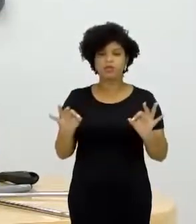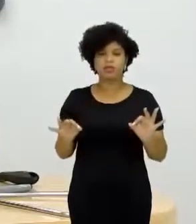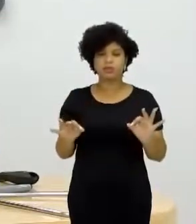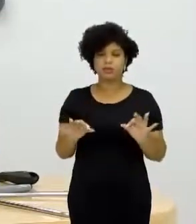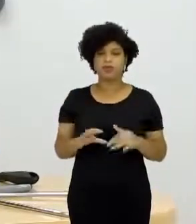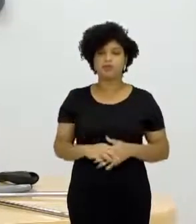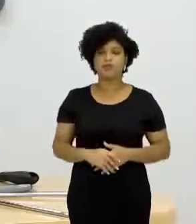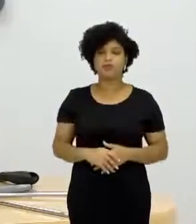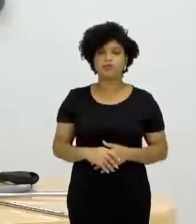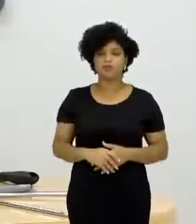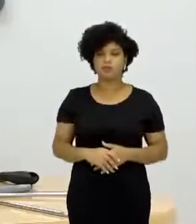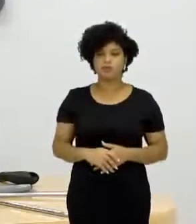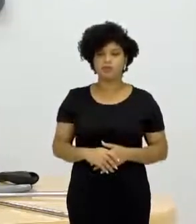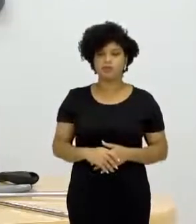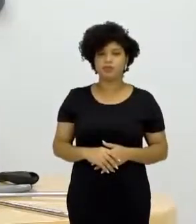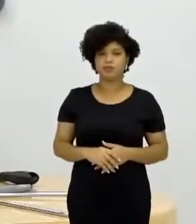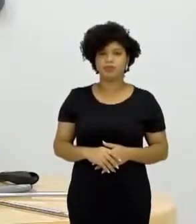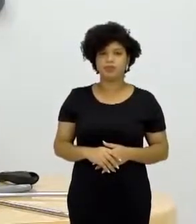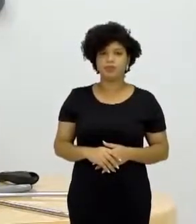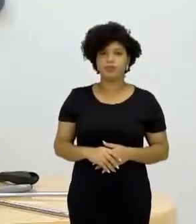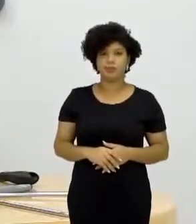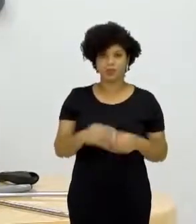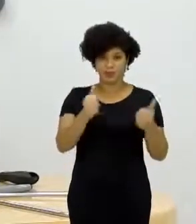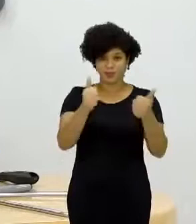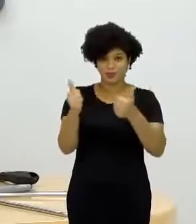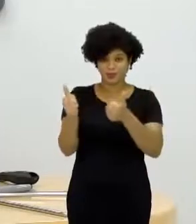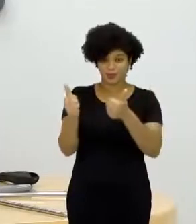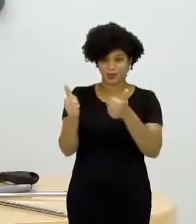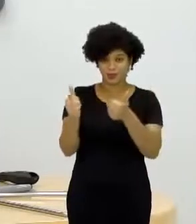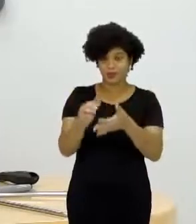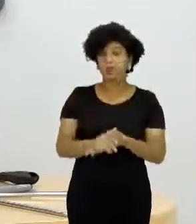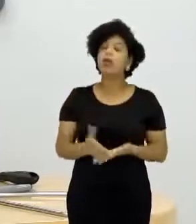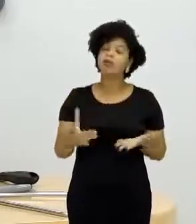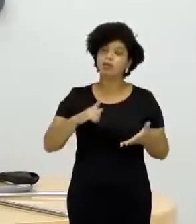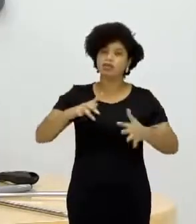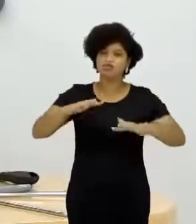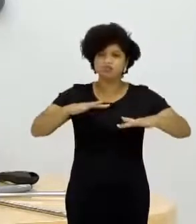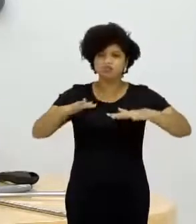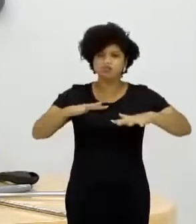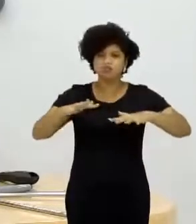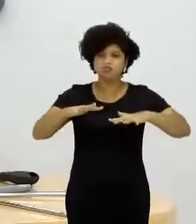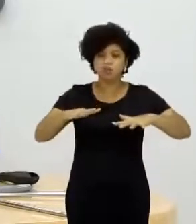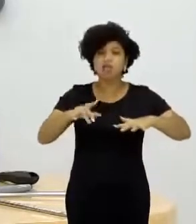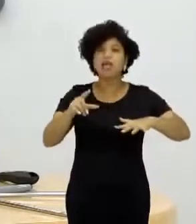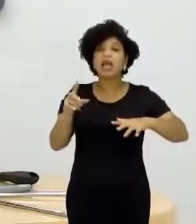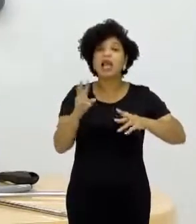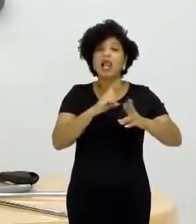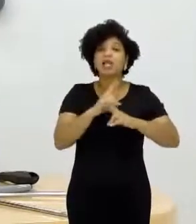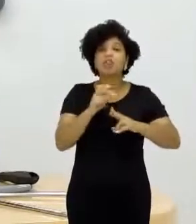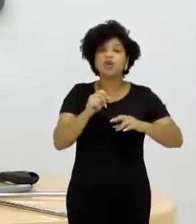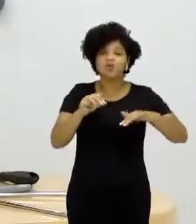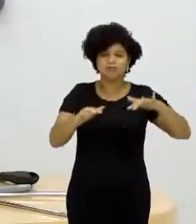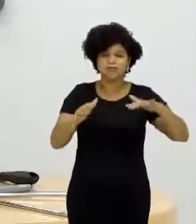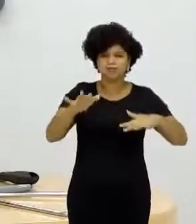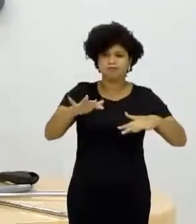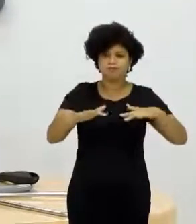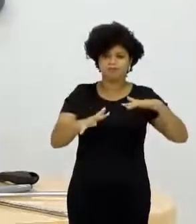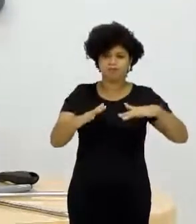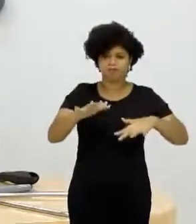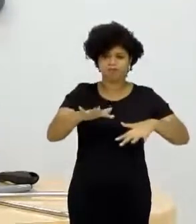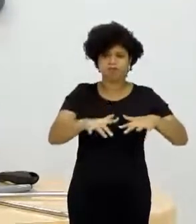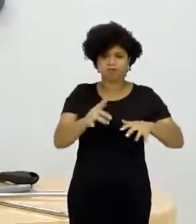pessoal. Certinho, tá? Tranquilo aí, pessoal. E terremoto tem a ver com o quê? Com ondas, ondas sísmicas de